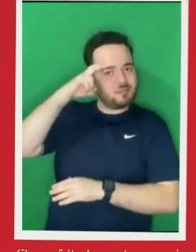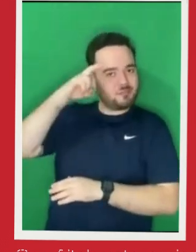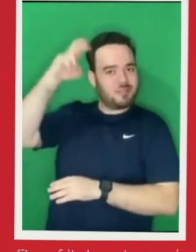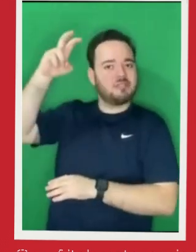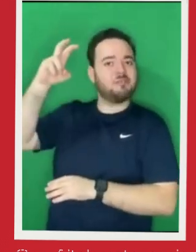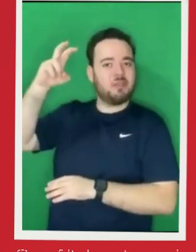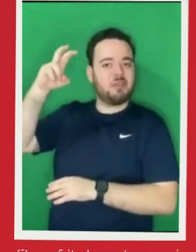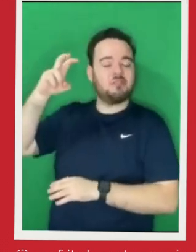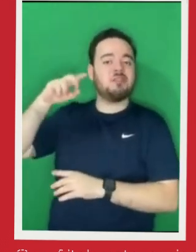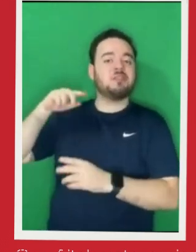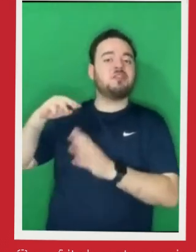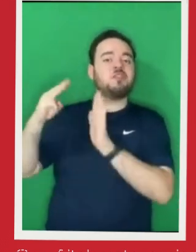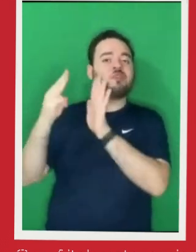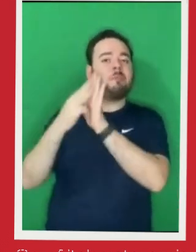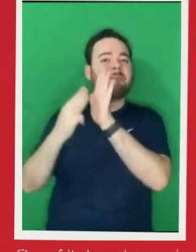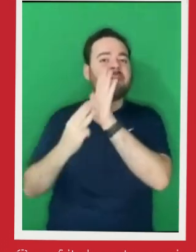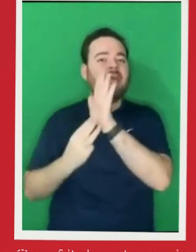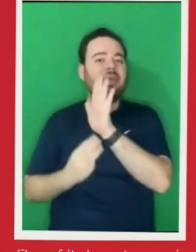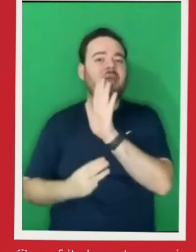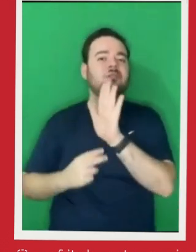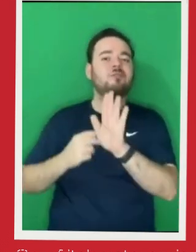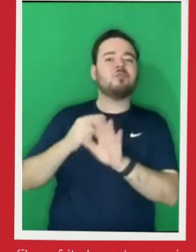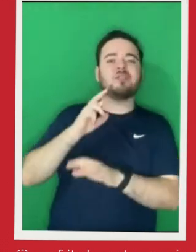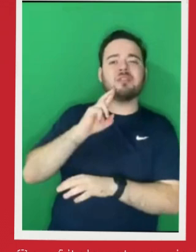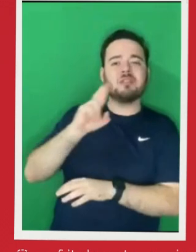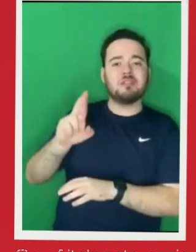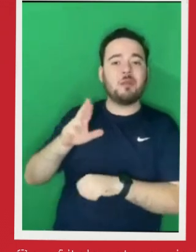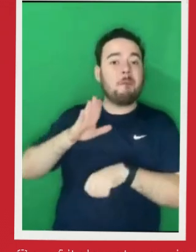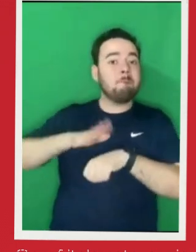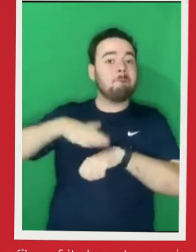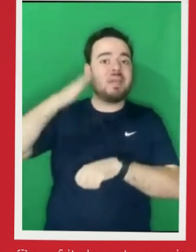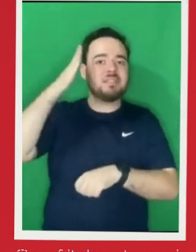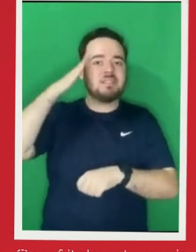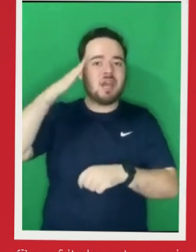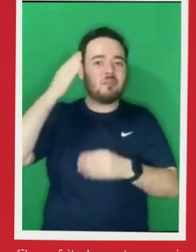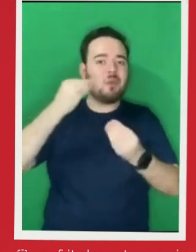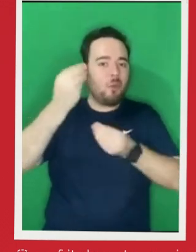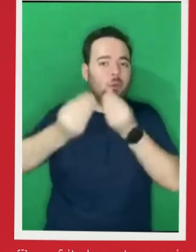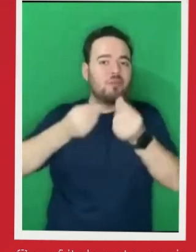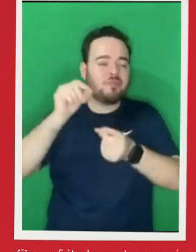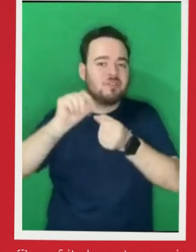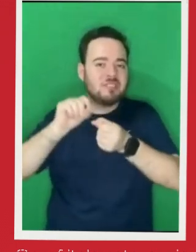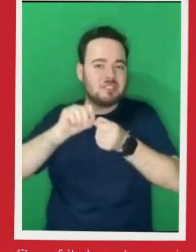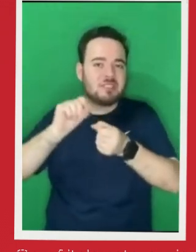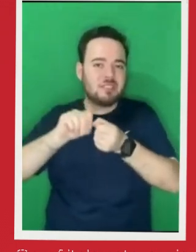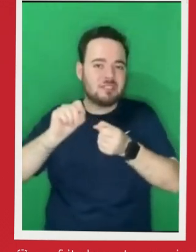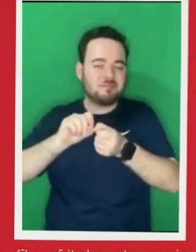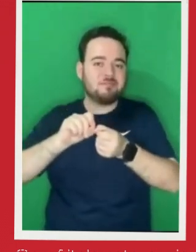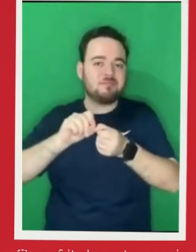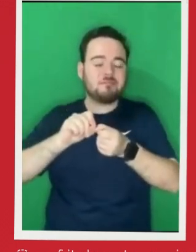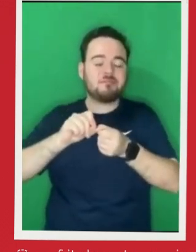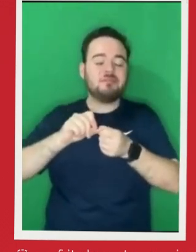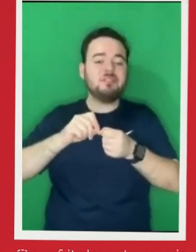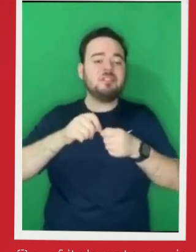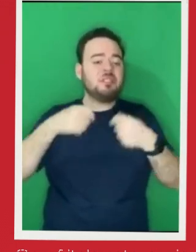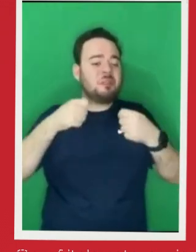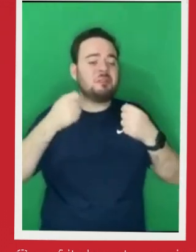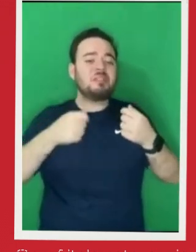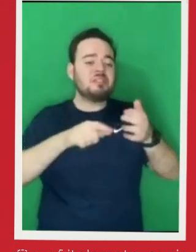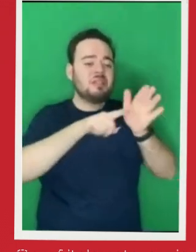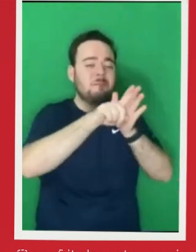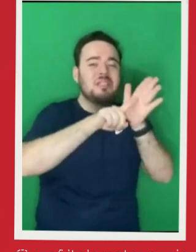você tiver. Pode ser o de métodos, pode ser o de resultados, aquele que você mais sabe e que menos você precisa abrir todas as